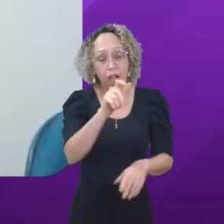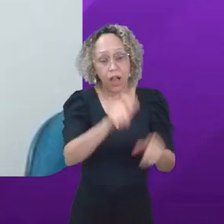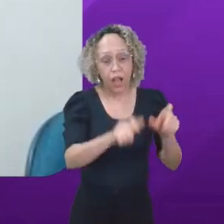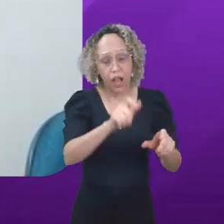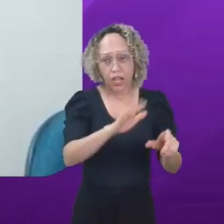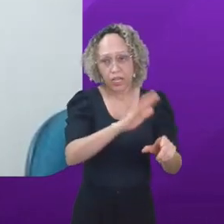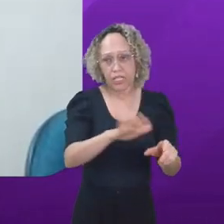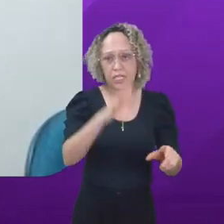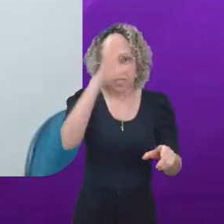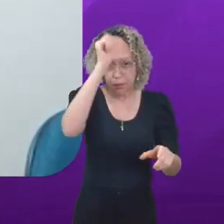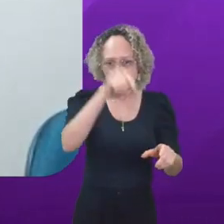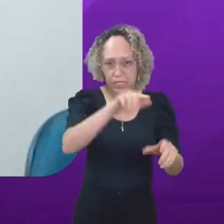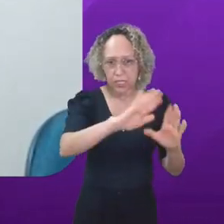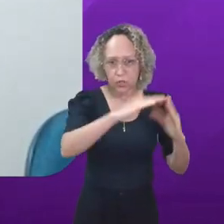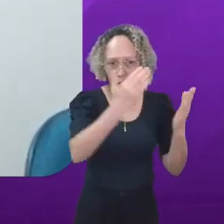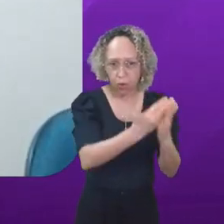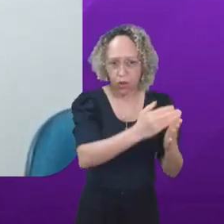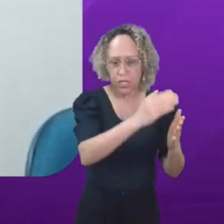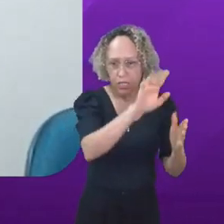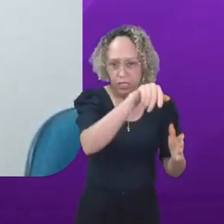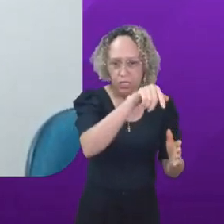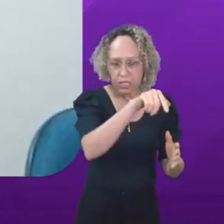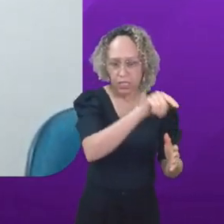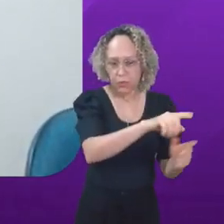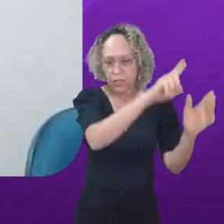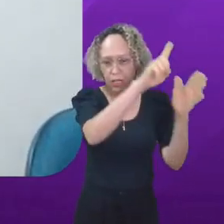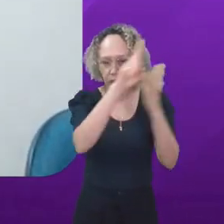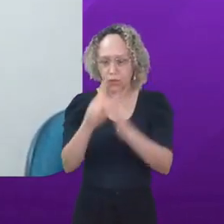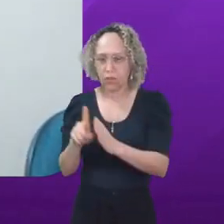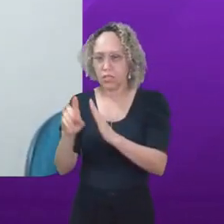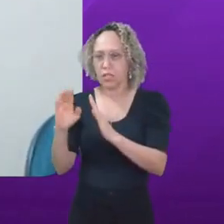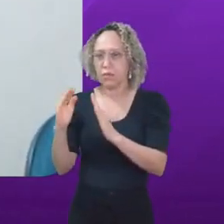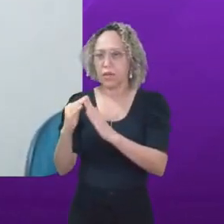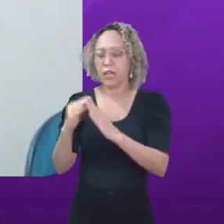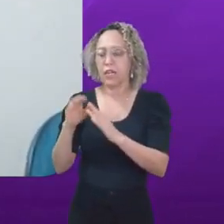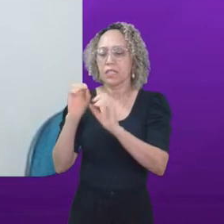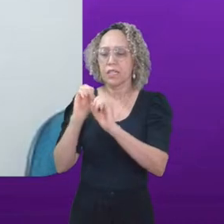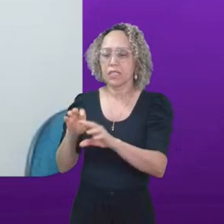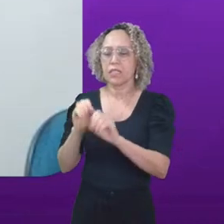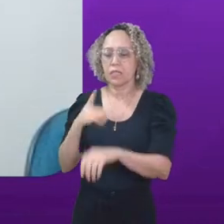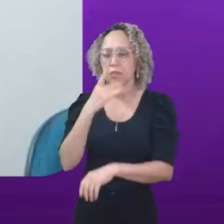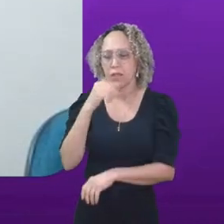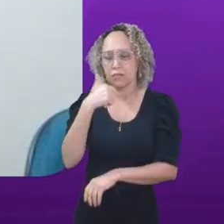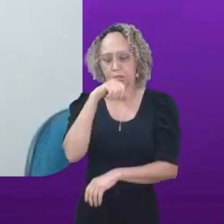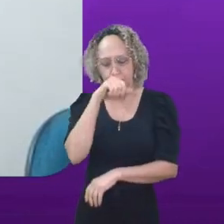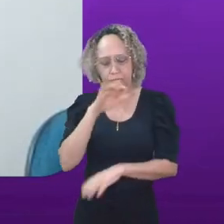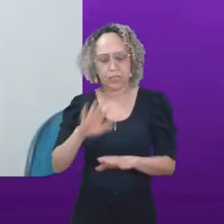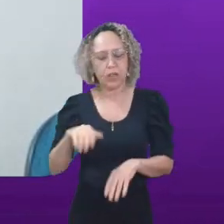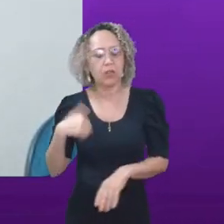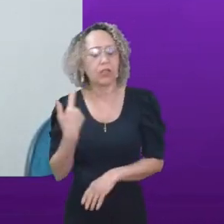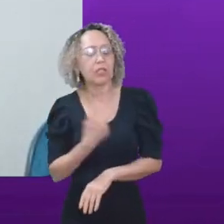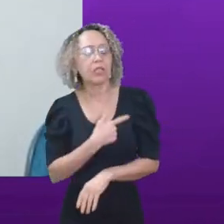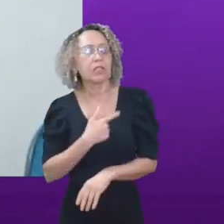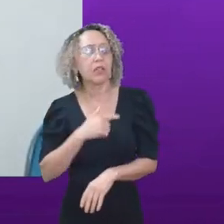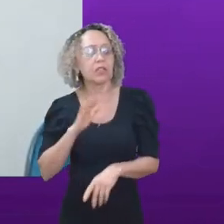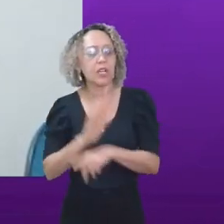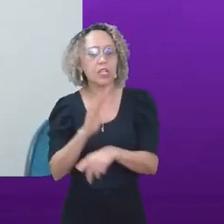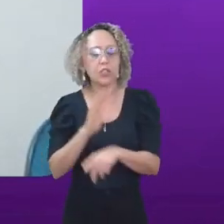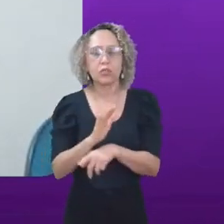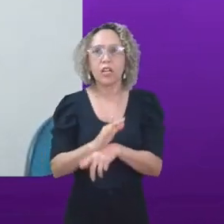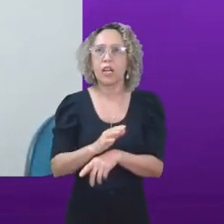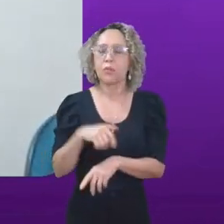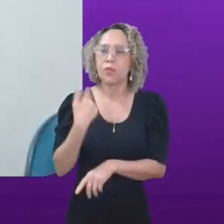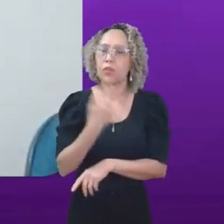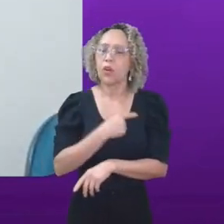homem, enquanto mulher preta, né, qual é a contribuição do nosso povo para a nossa história, para a história desse país,